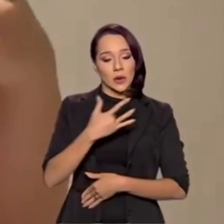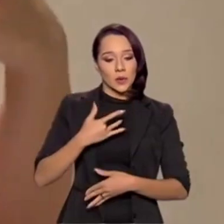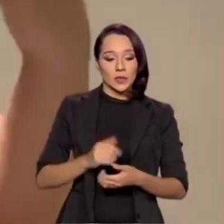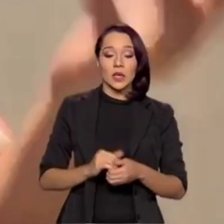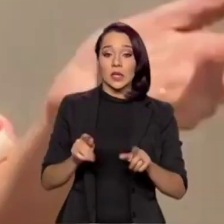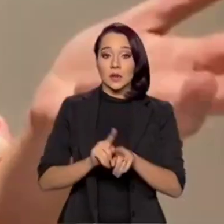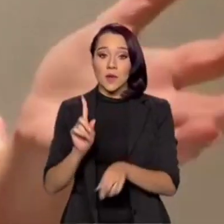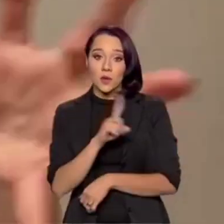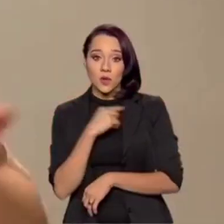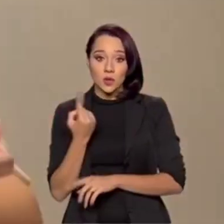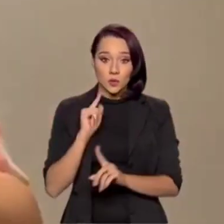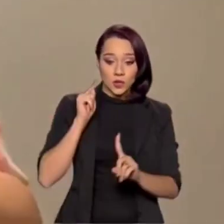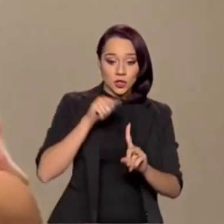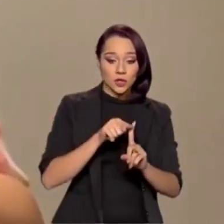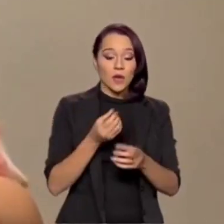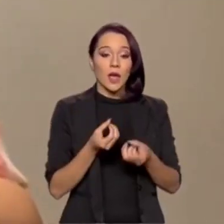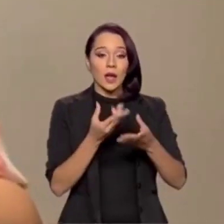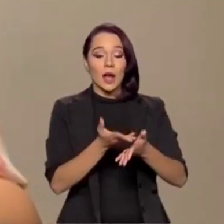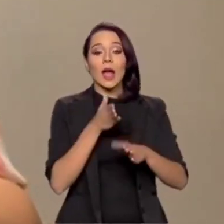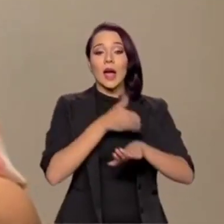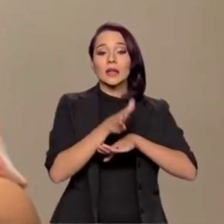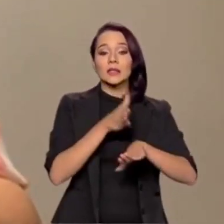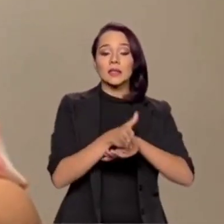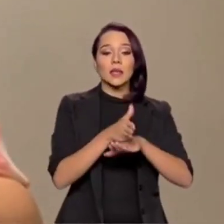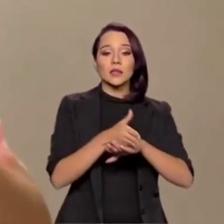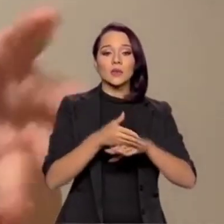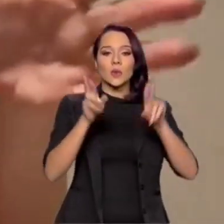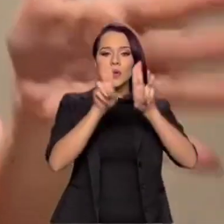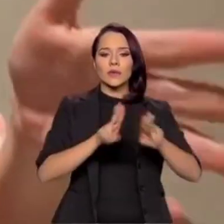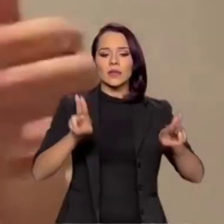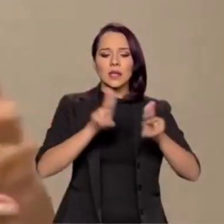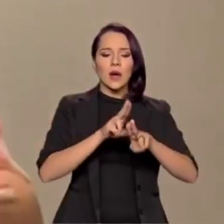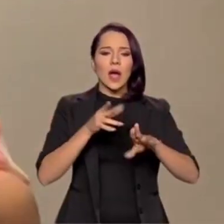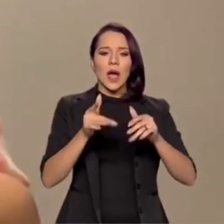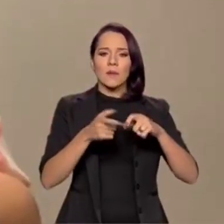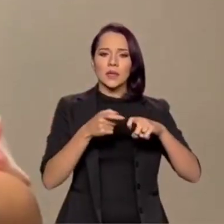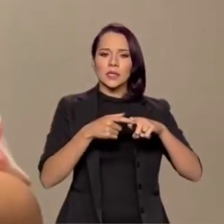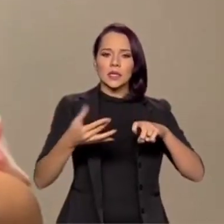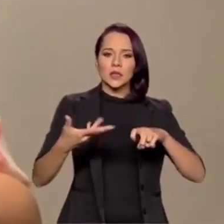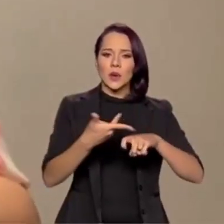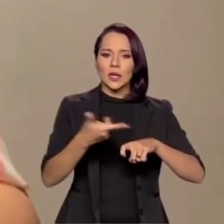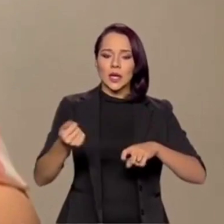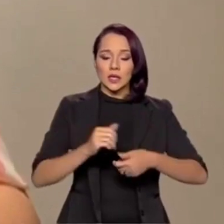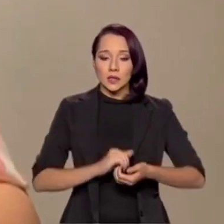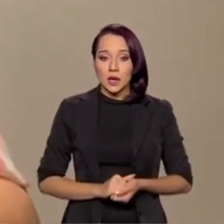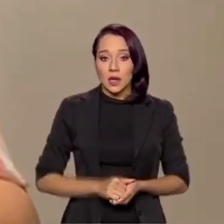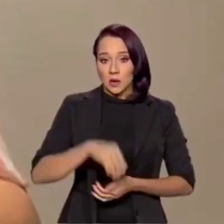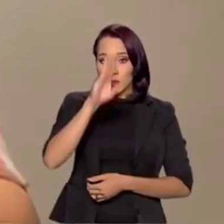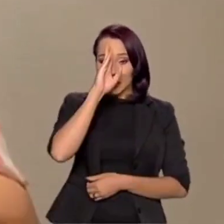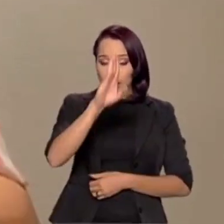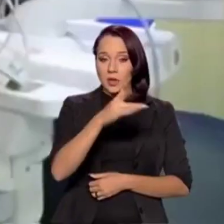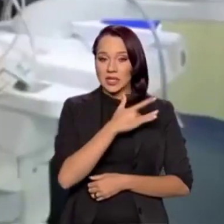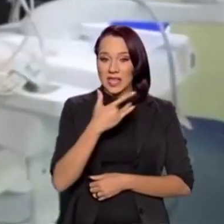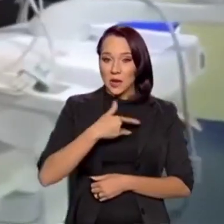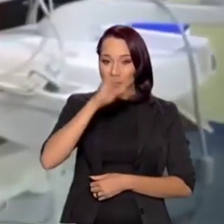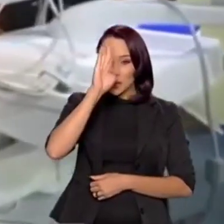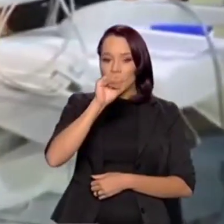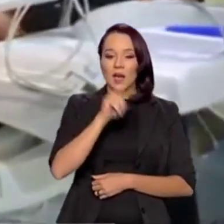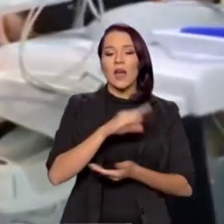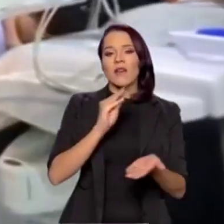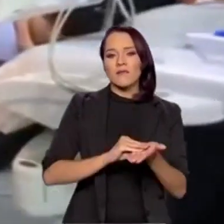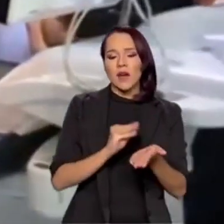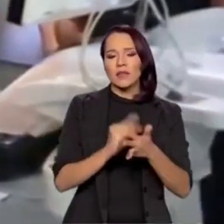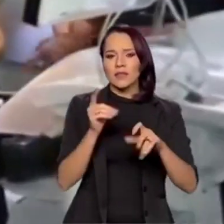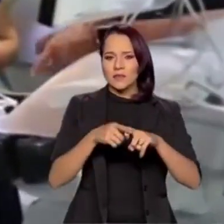a nossa missão é levar acesso universal à medicina de qualidade. E um dos nossos maiores gargalos aqui na saúde brasileira é o quê? Falta de